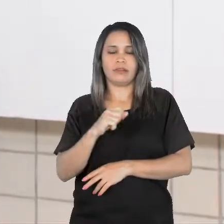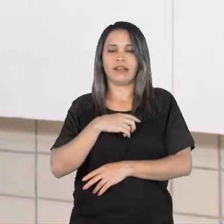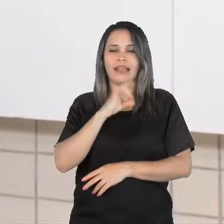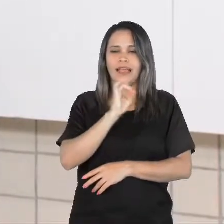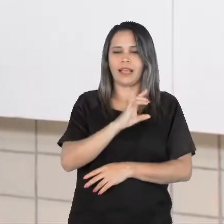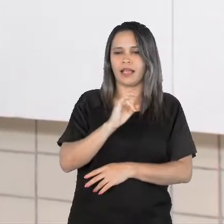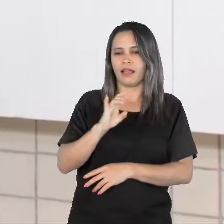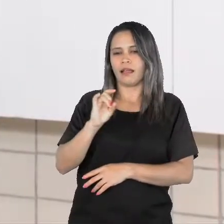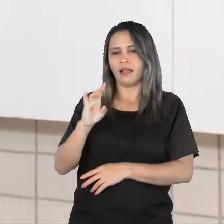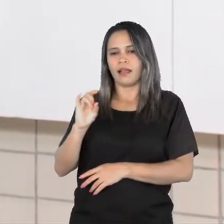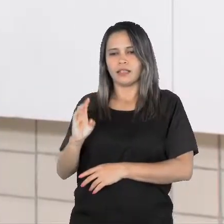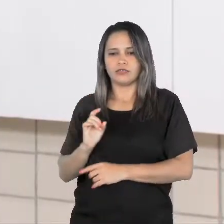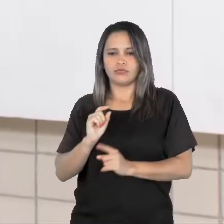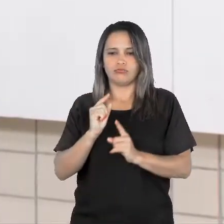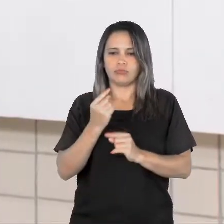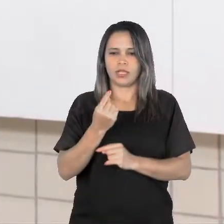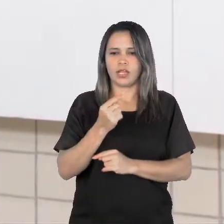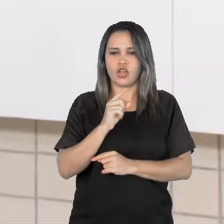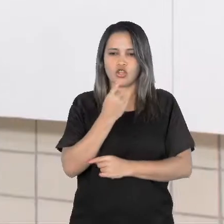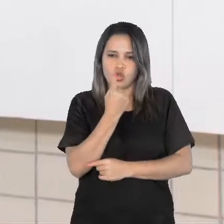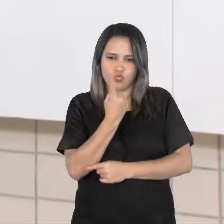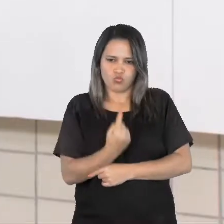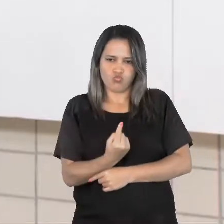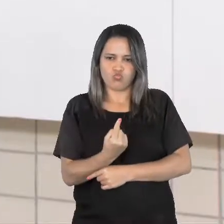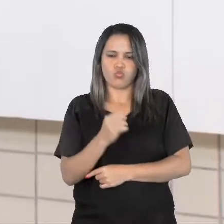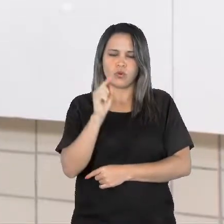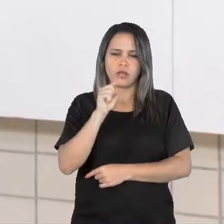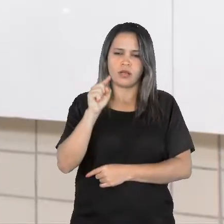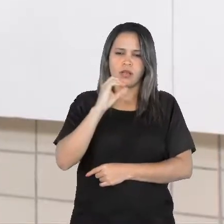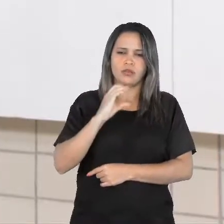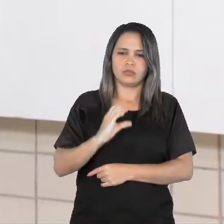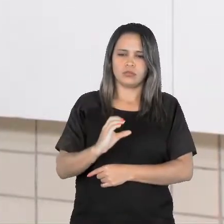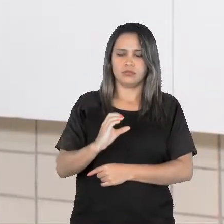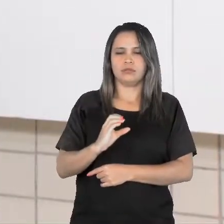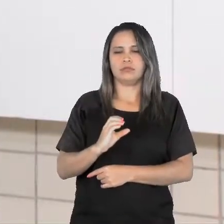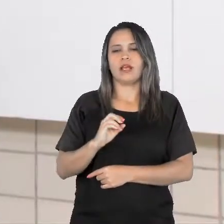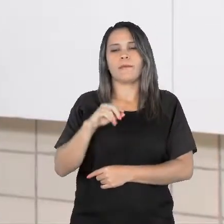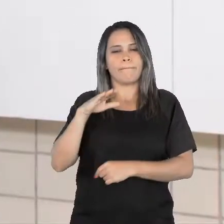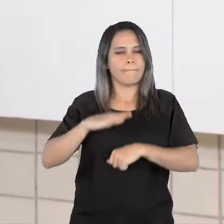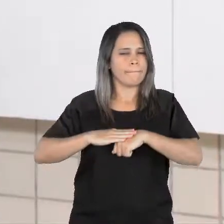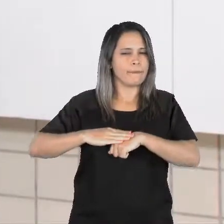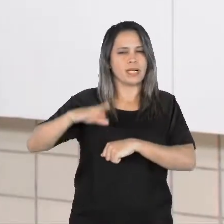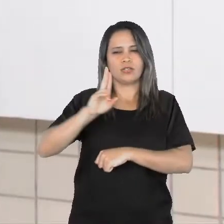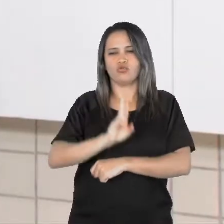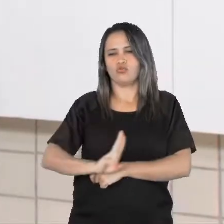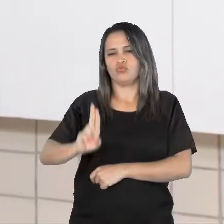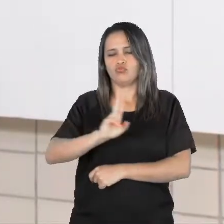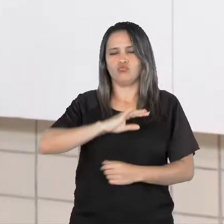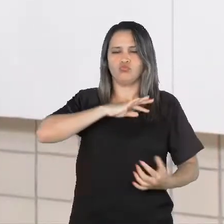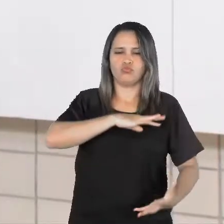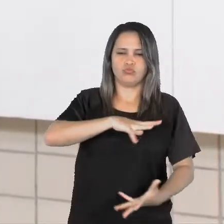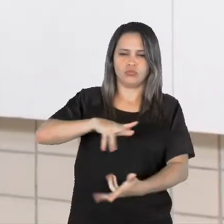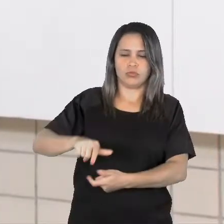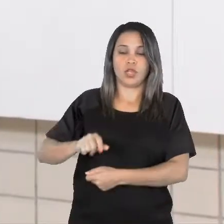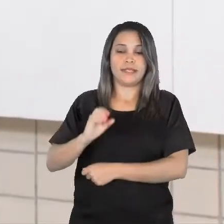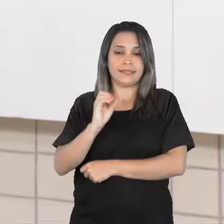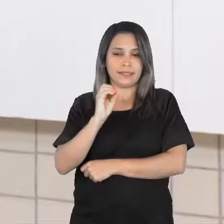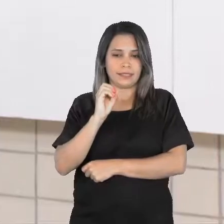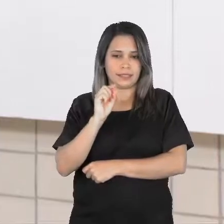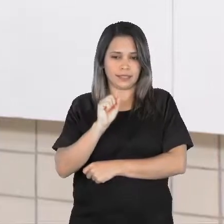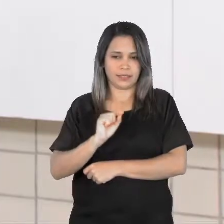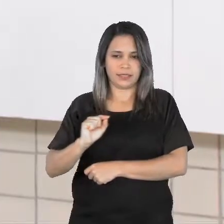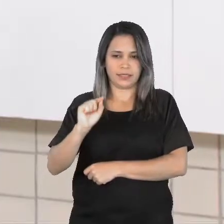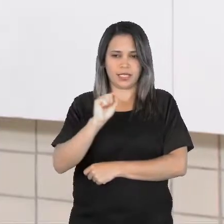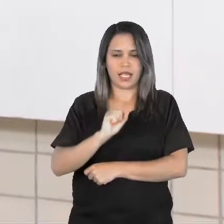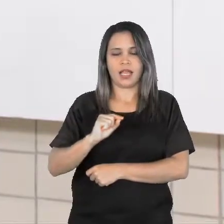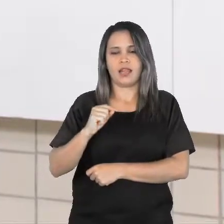grau Celsius. É a escala mais usada no mundo. O 0 é